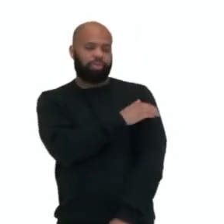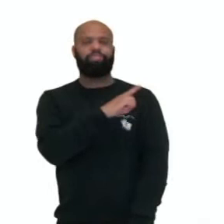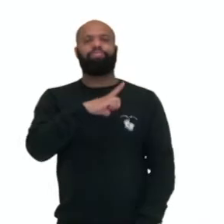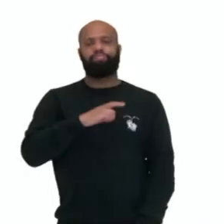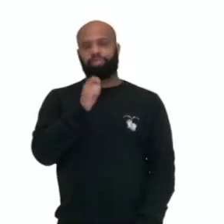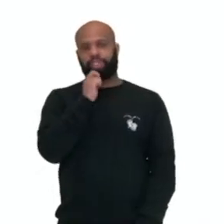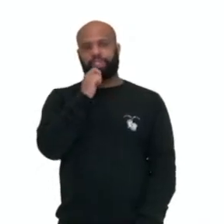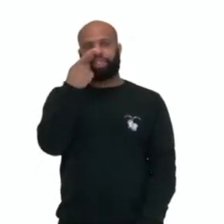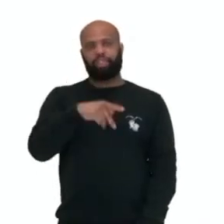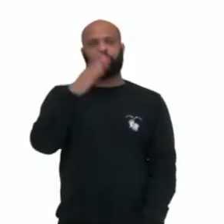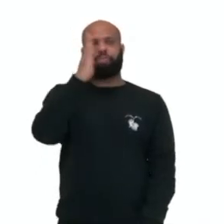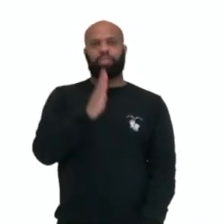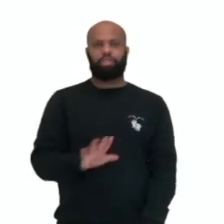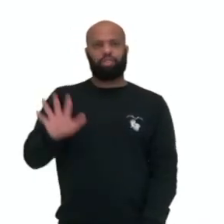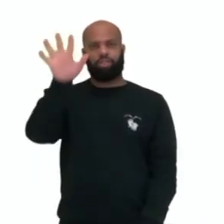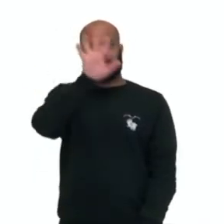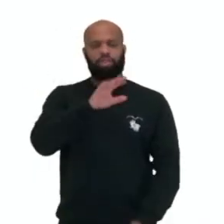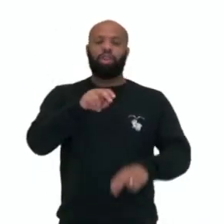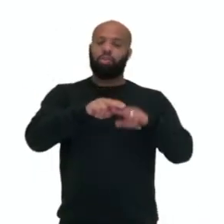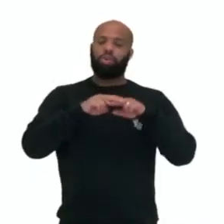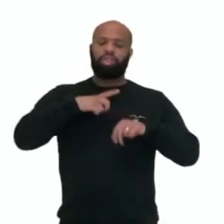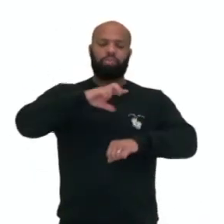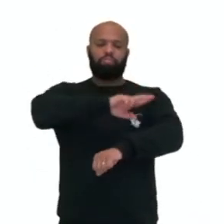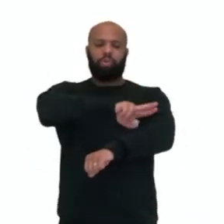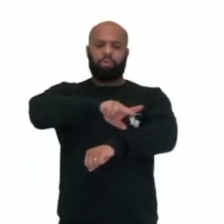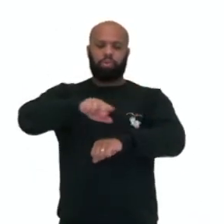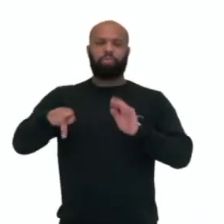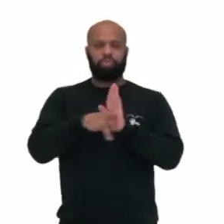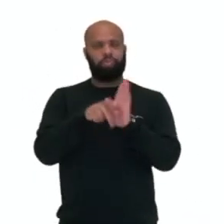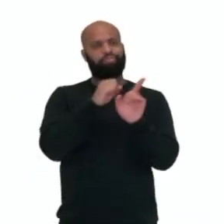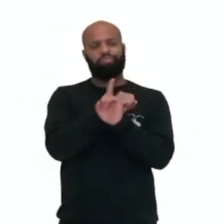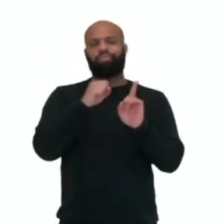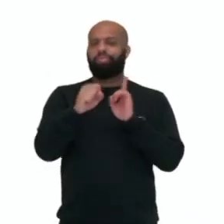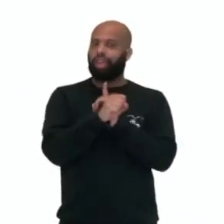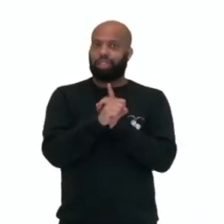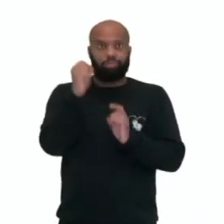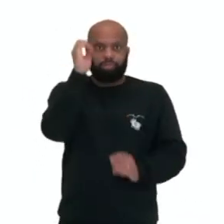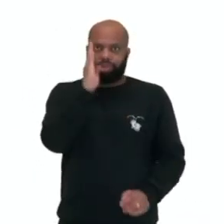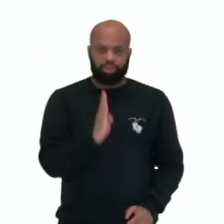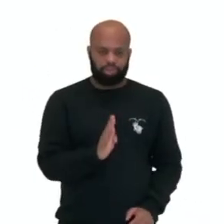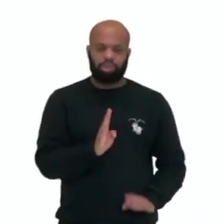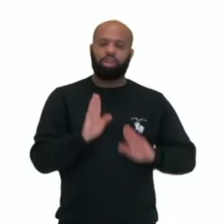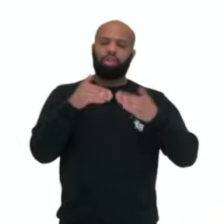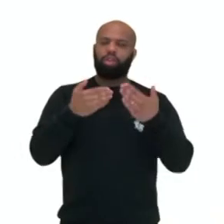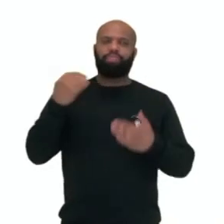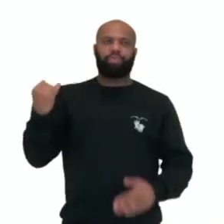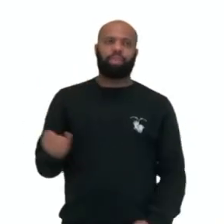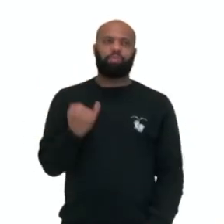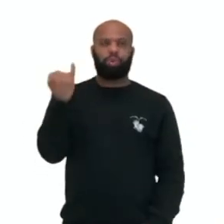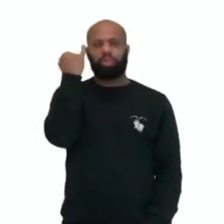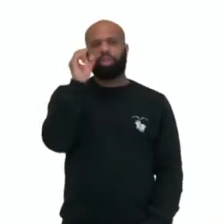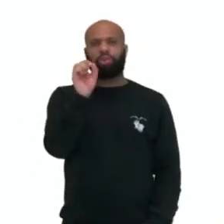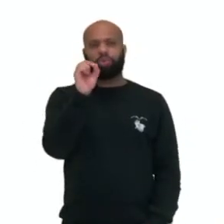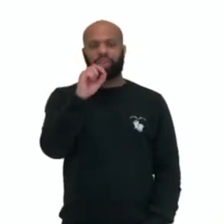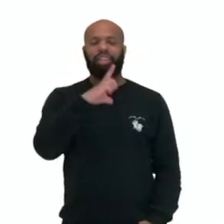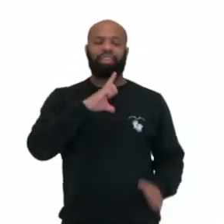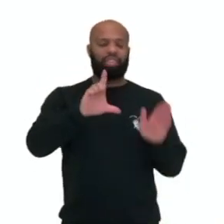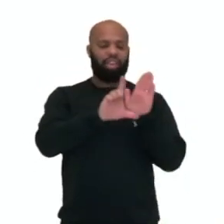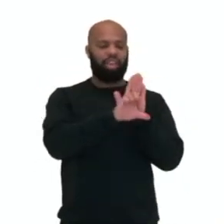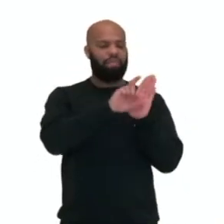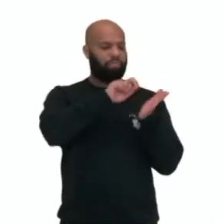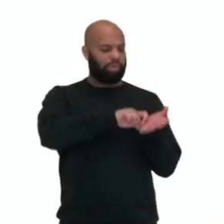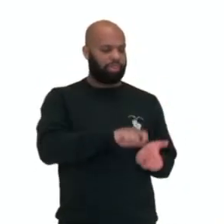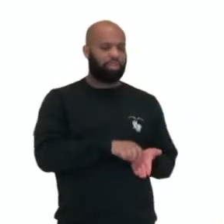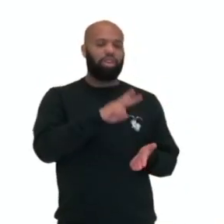país, apesar da grande diversidade étnica da sociedade brasileira. Importante estar presente na lei para